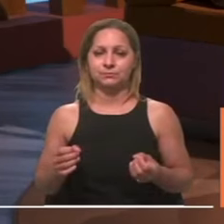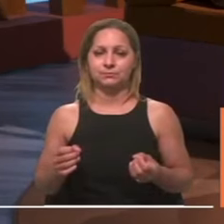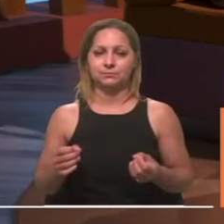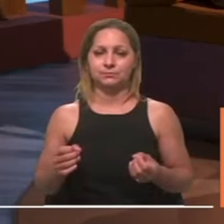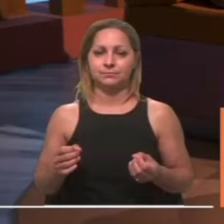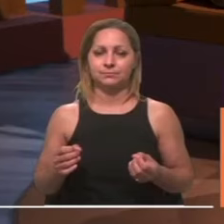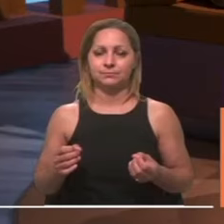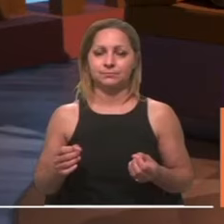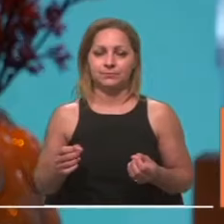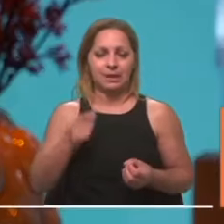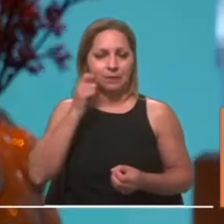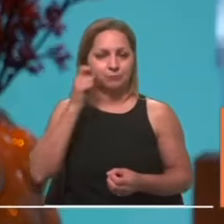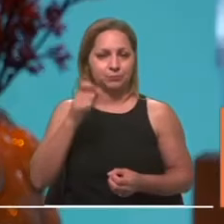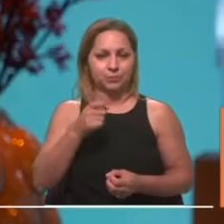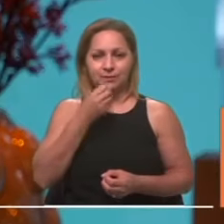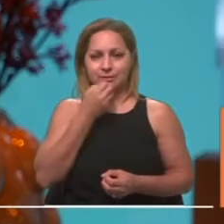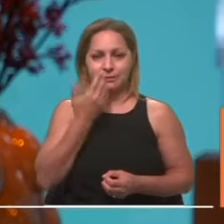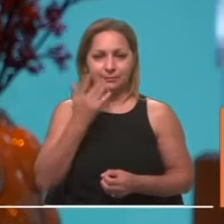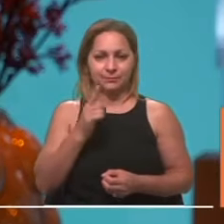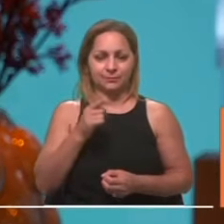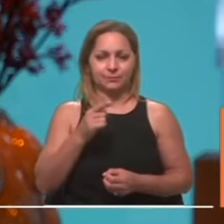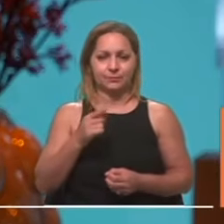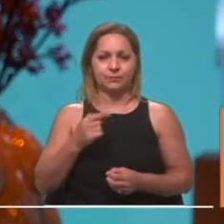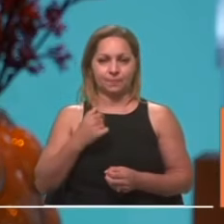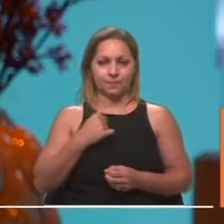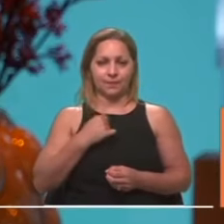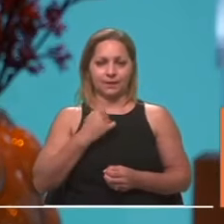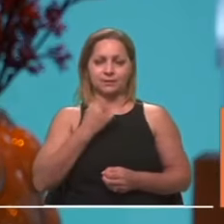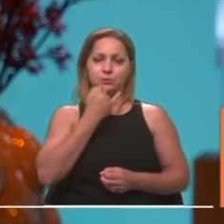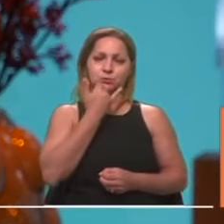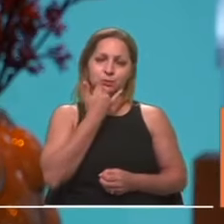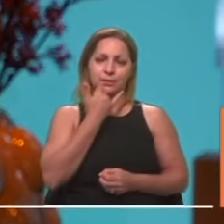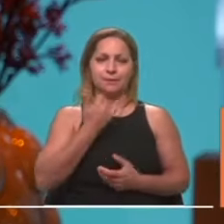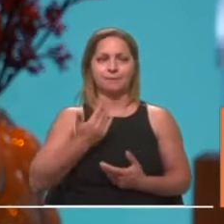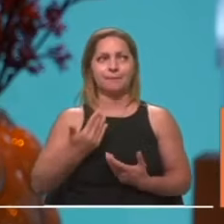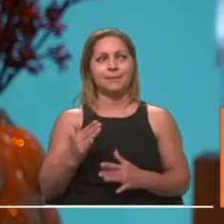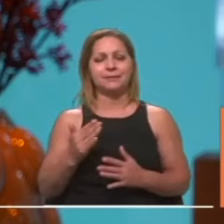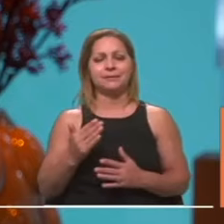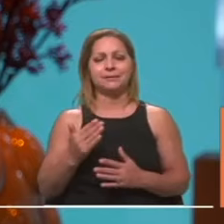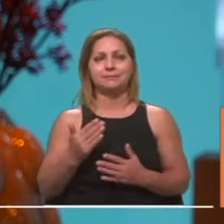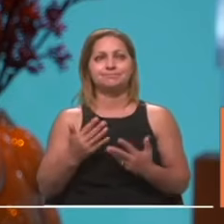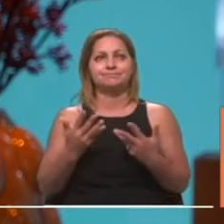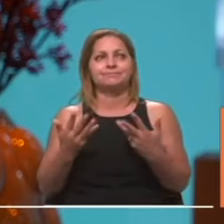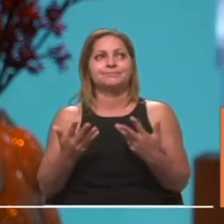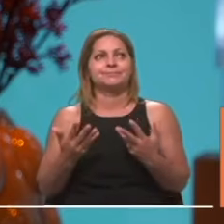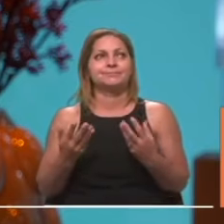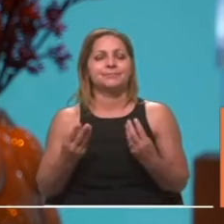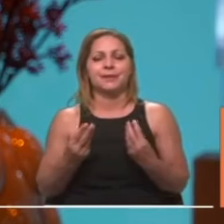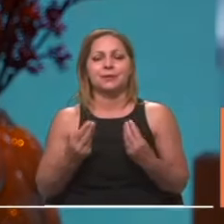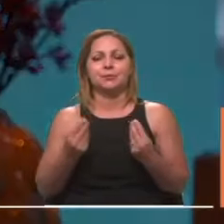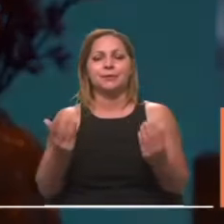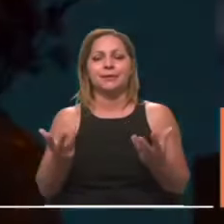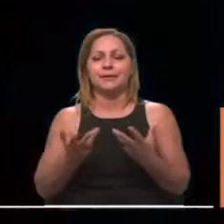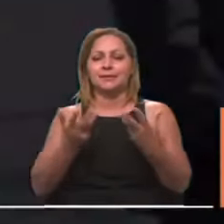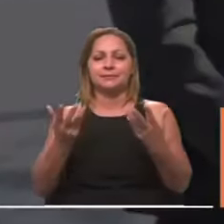Pensou, esta pessoa não é simpática. Não, ele sorriu, mas sorriu de uma forma muito vaga.